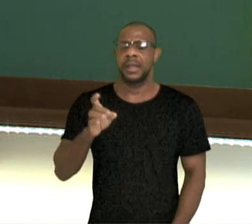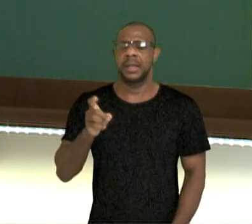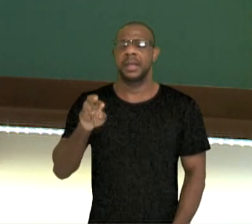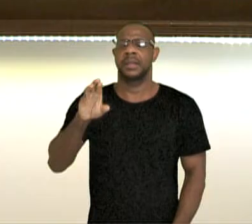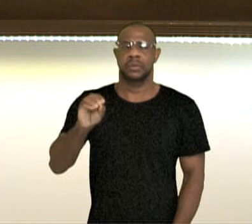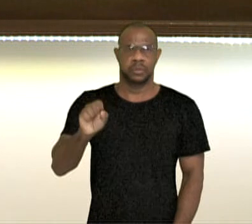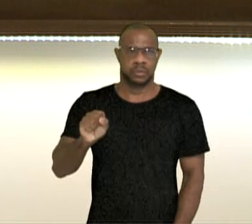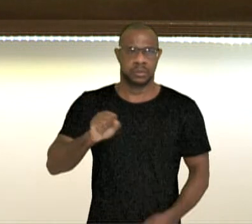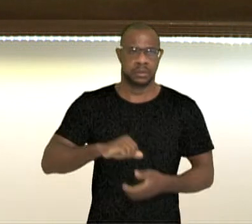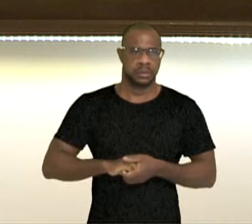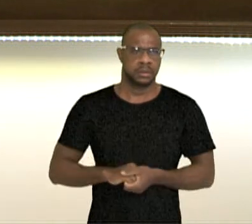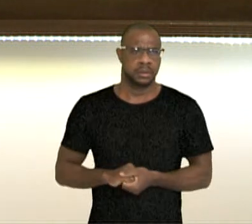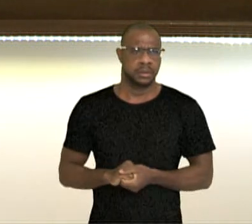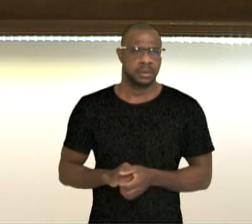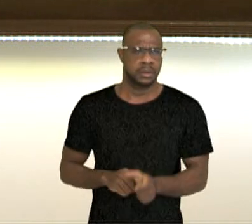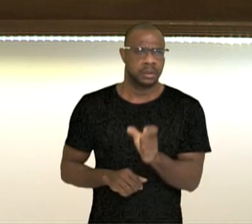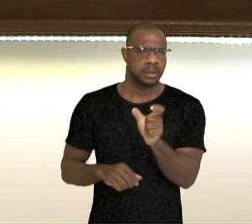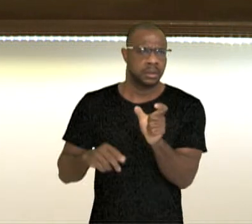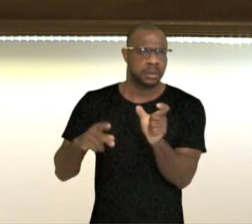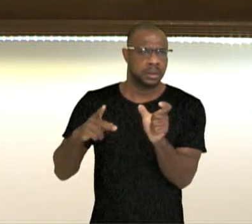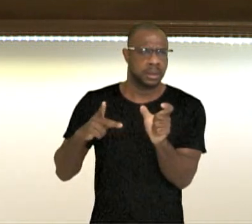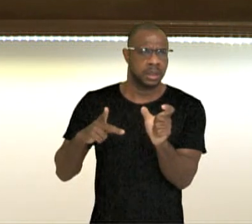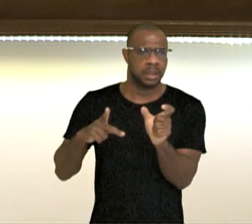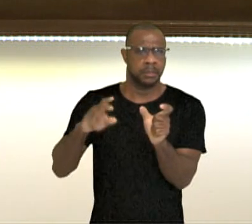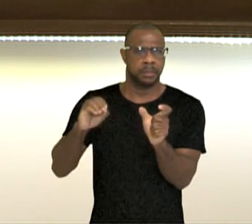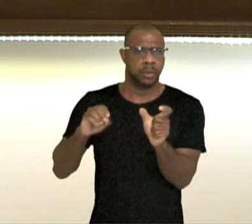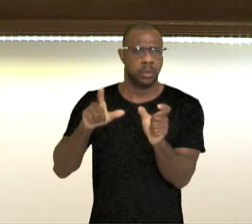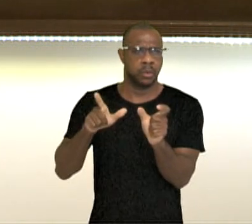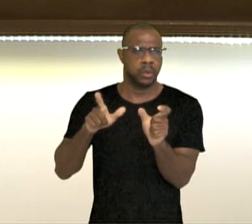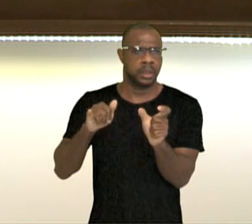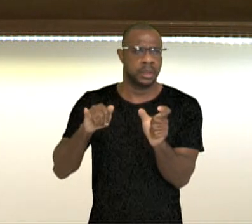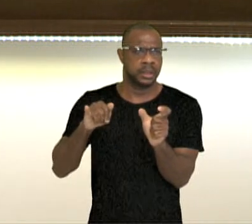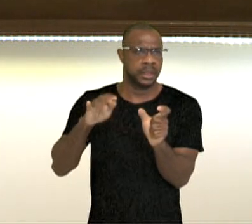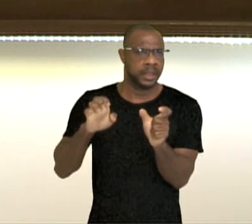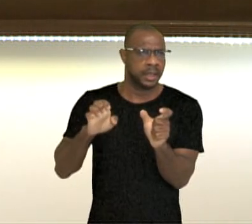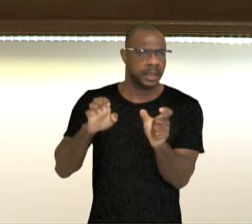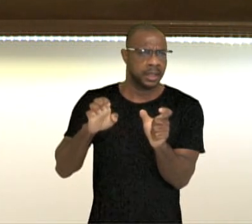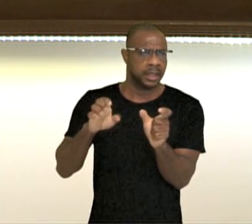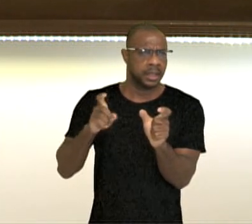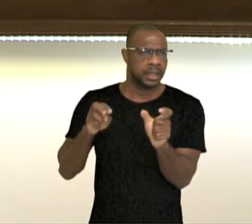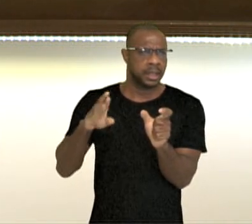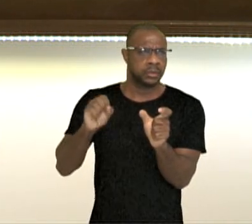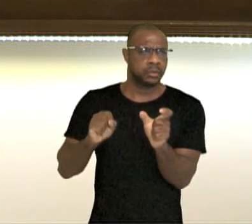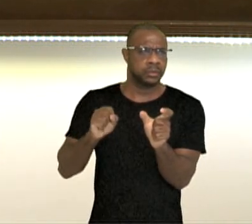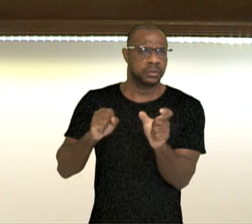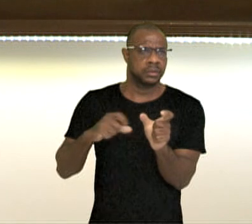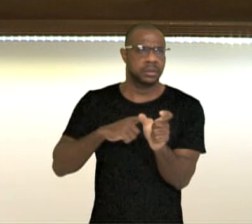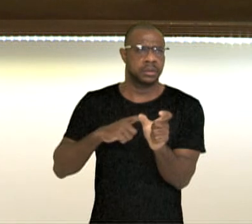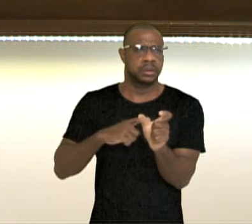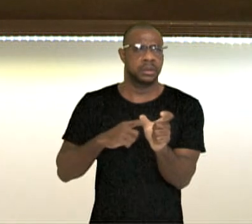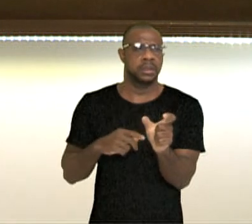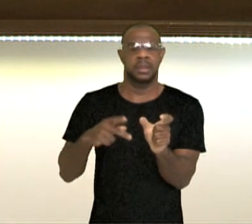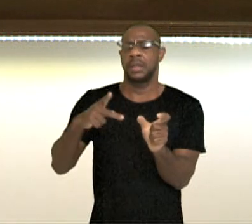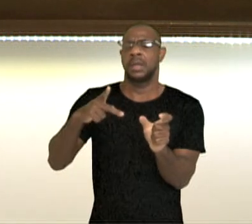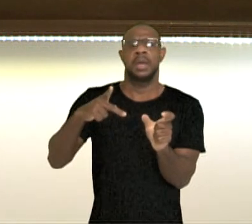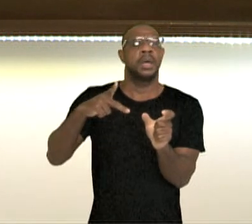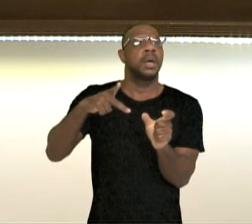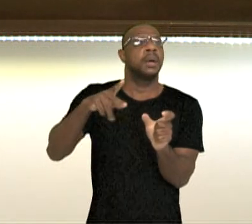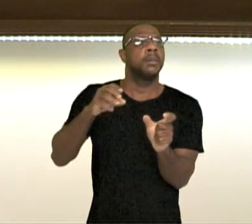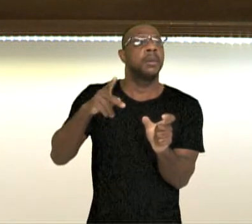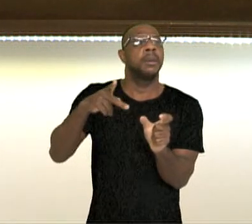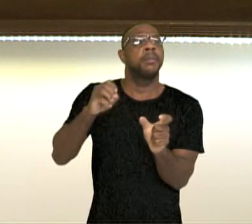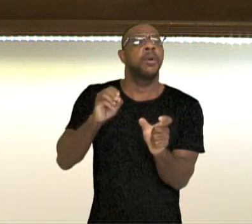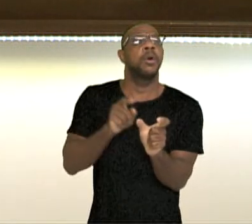essa palavra poliedro? Poli quer dizer muitos. Tá? Então, a palavra,